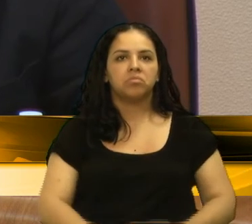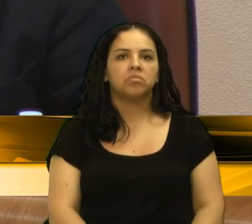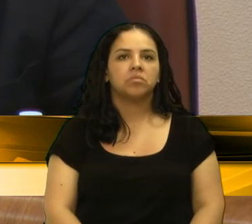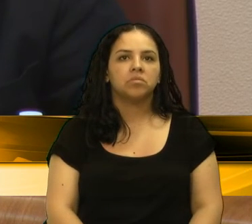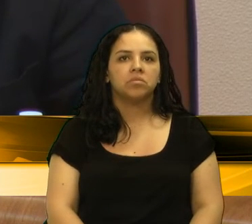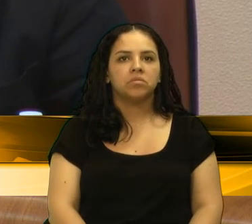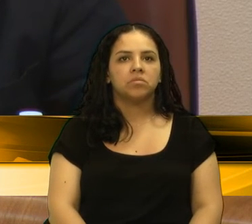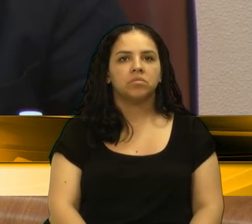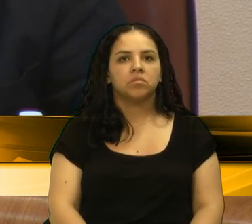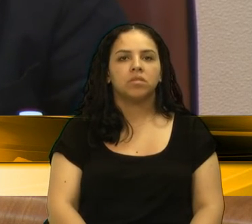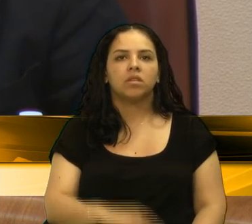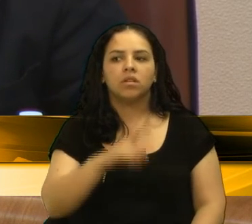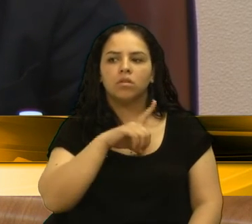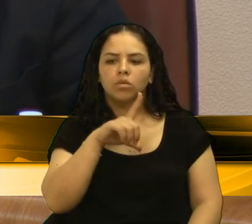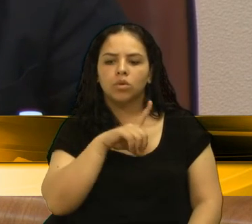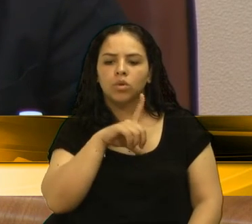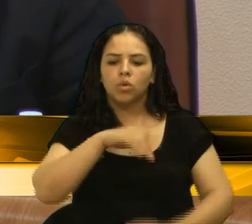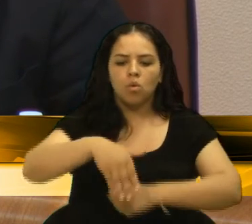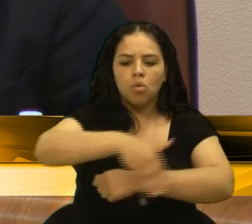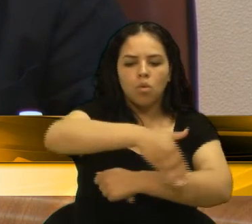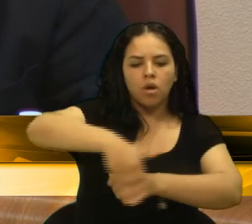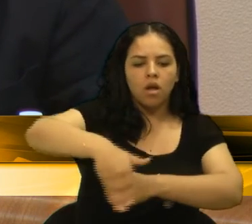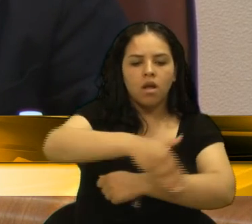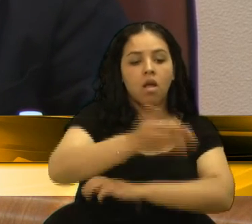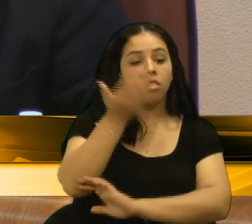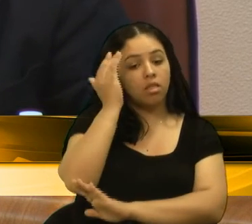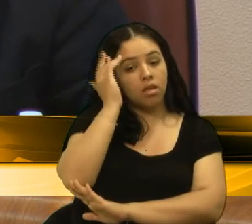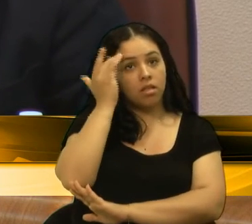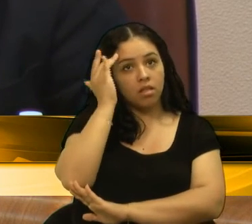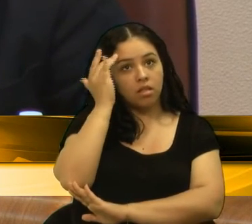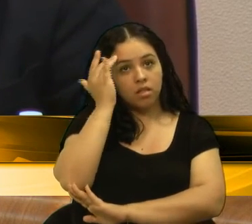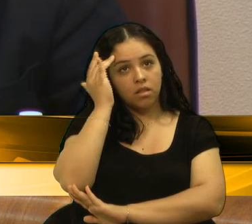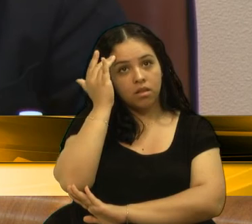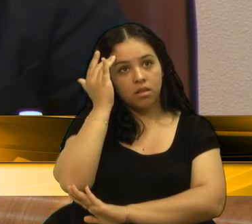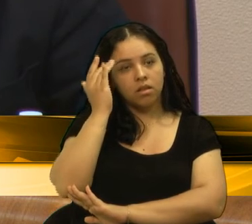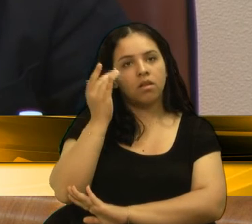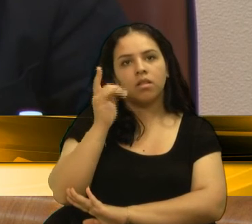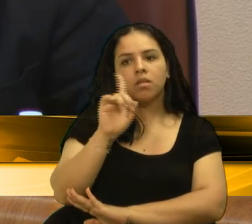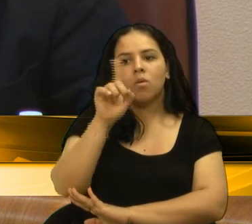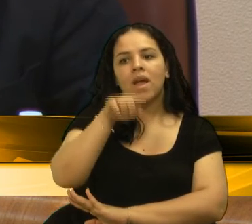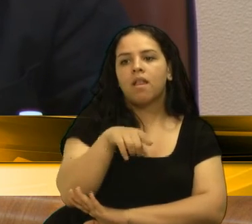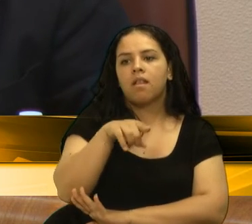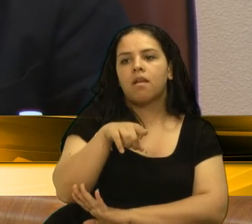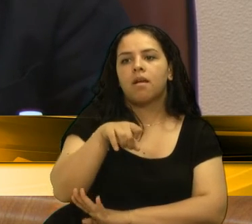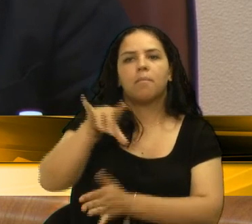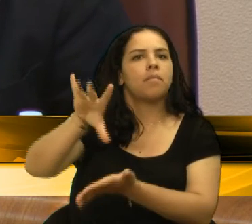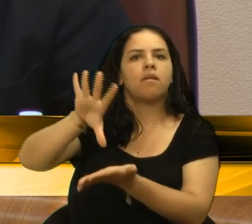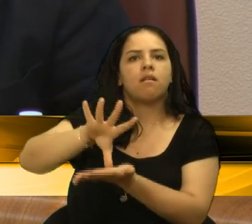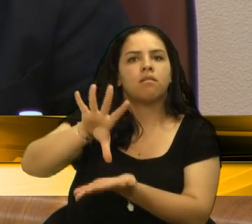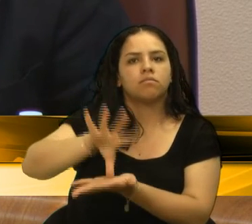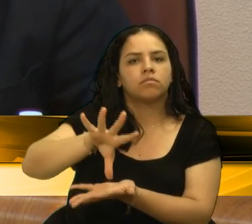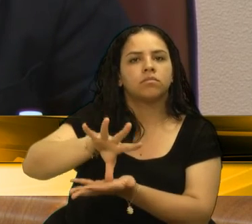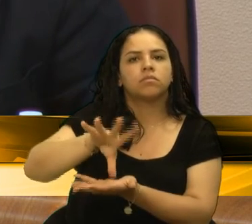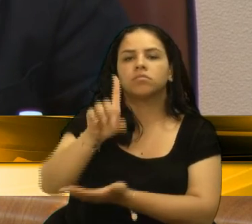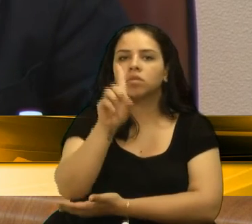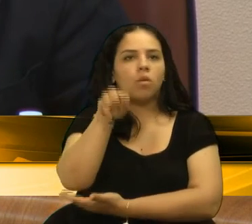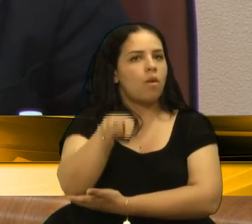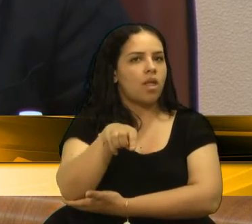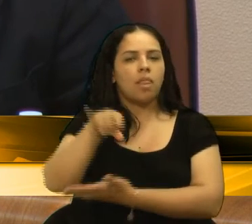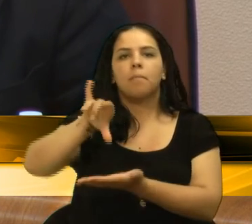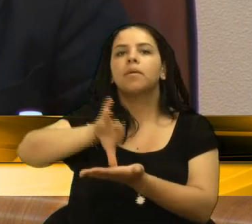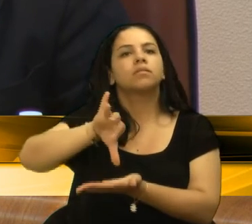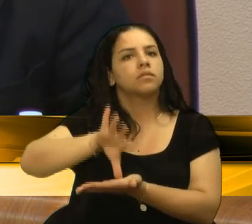um percurso de rua e por isso a gente entendeu que... Doutora Cássia Kuhn, não era na Praça Dante Alighieri? Senhora Mirângela Rossi, não era na